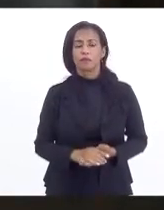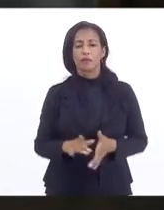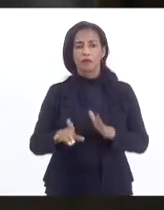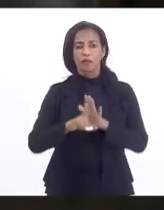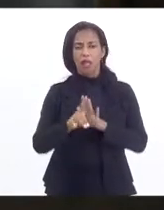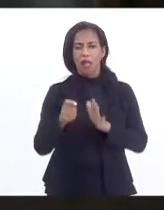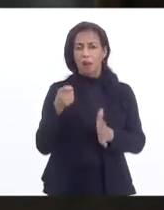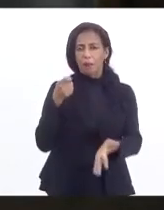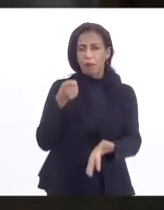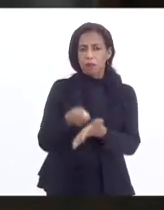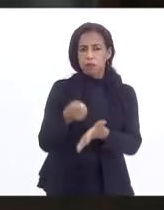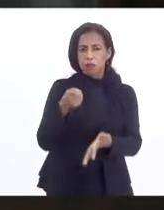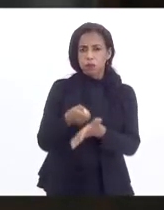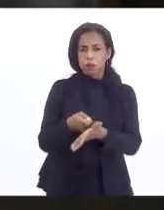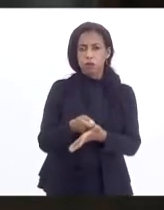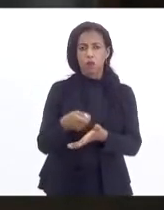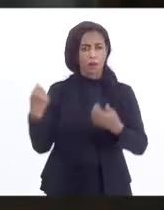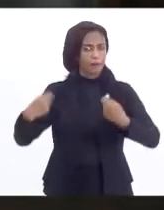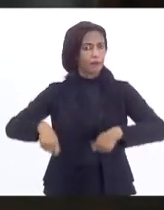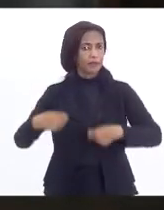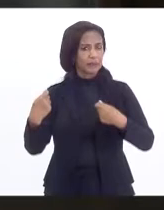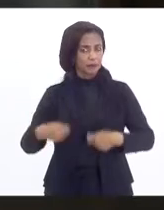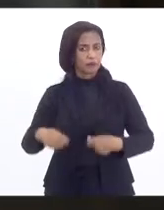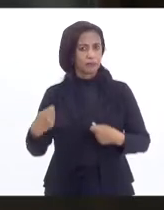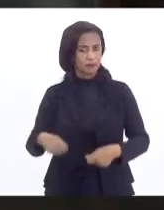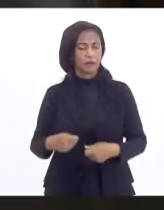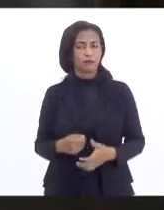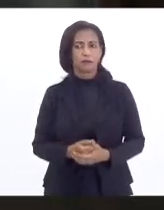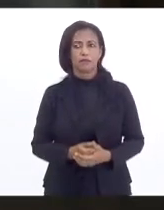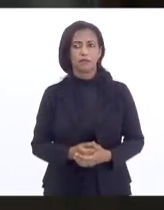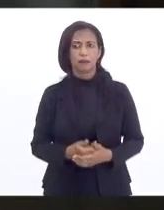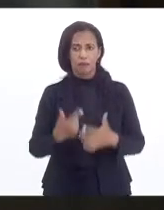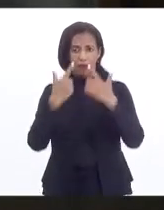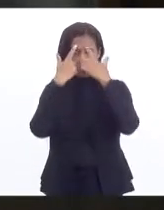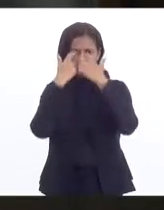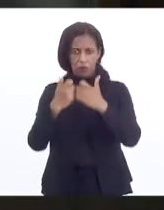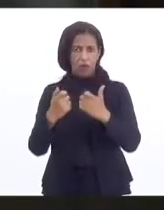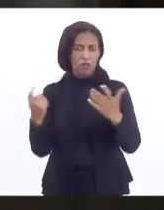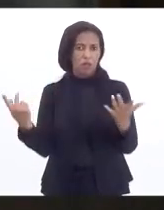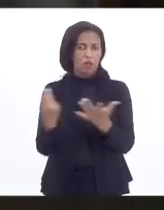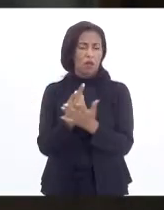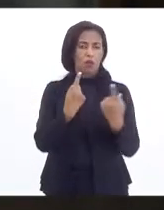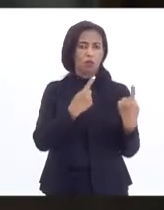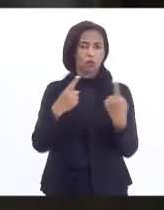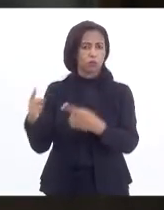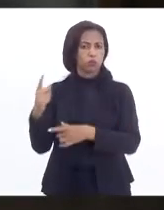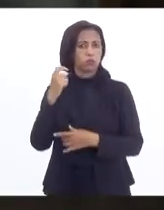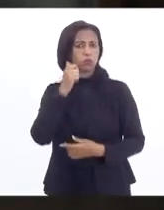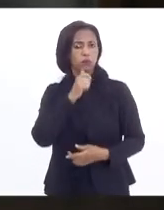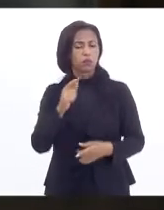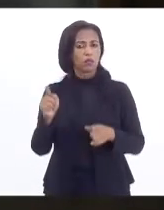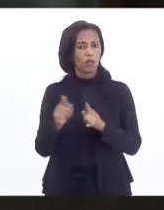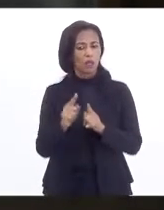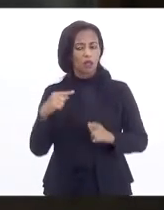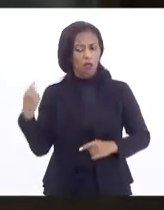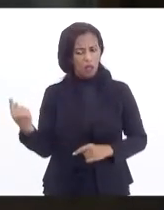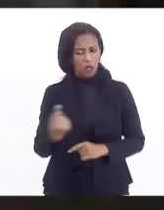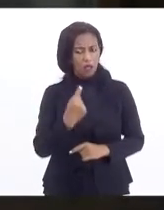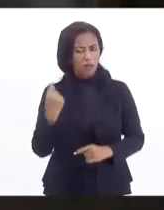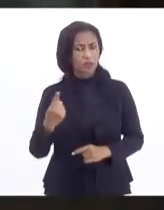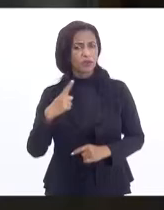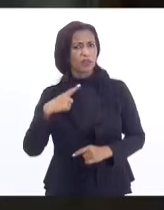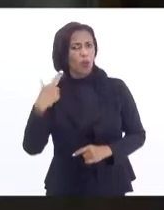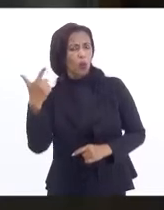da punição, né, que é necessária, né, da violência que é feita contra as mulheres, que a gente utilize um